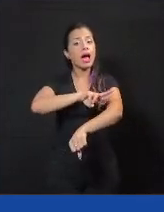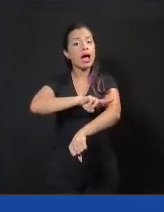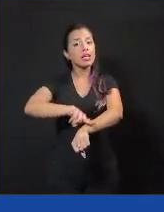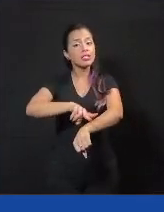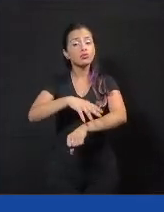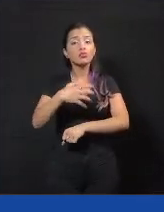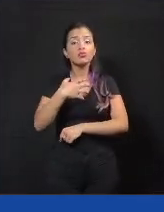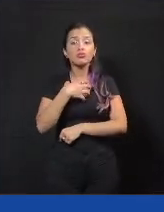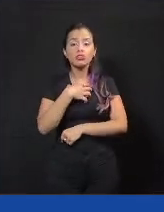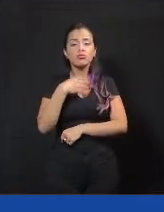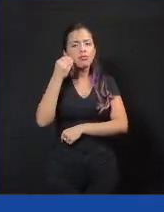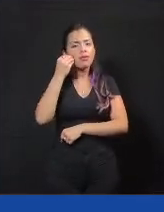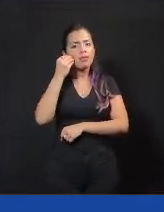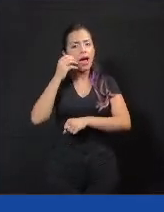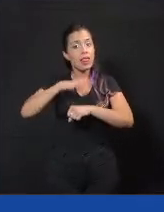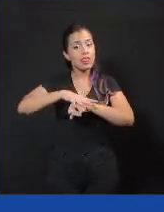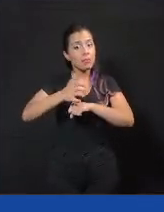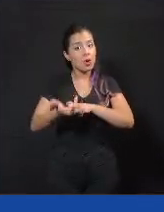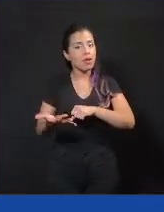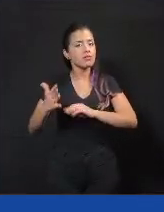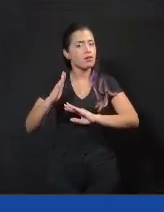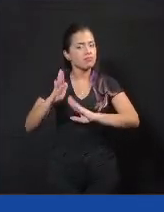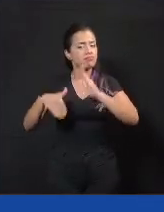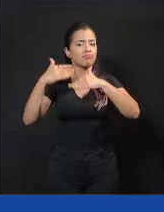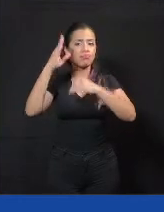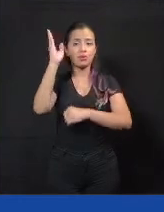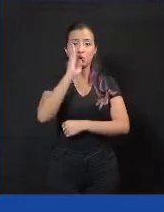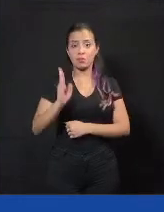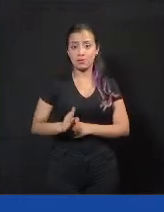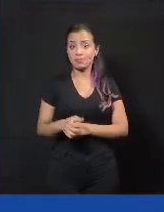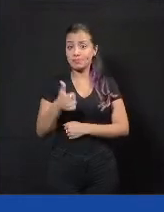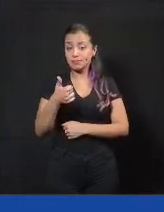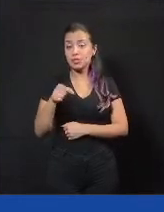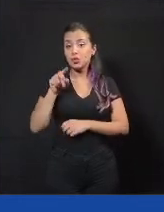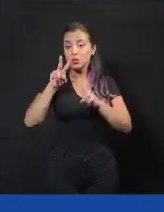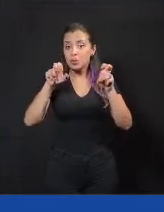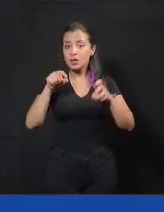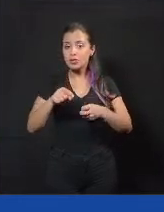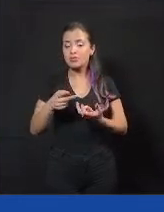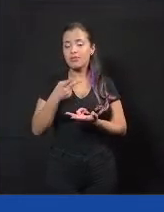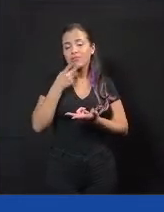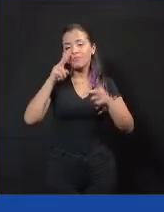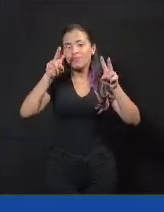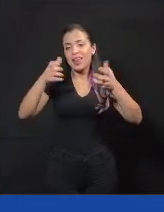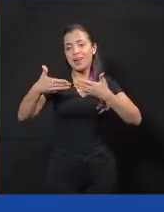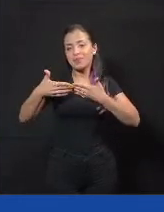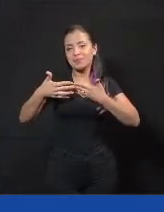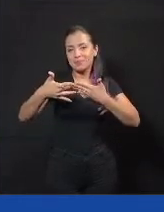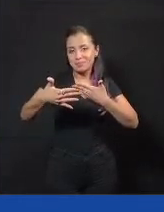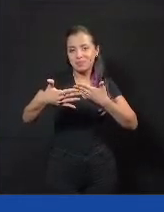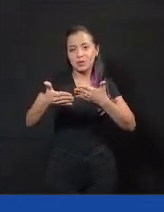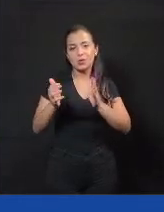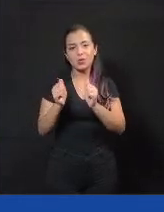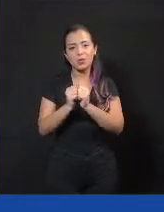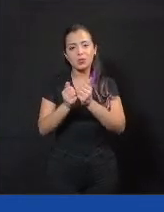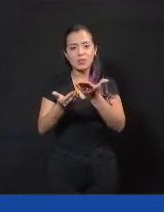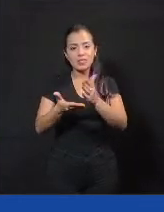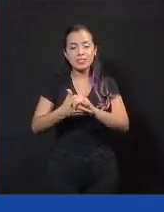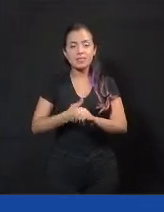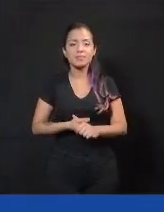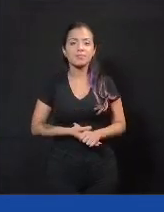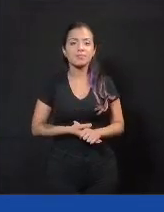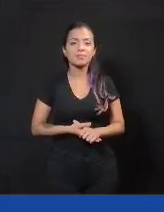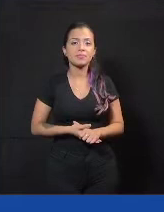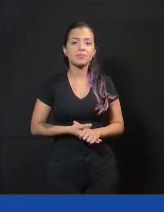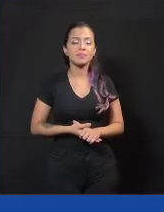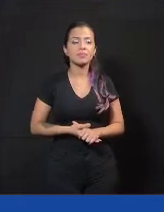na sociedade brasileira. Então, é sobre isso que eu vou falar um pouco com vocês hoje. Eu queria começar lembrando uma